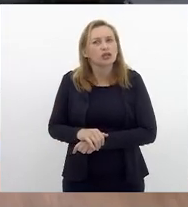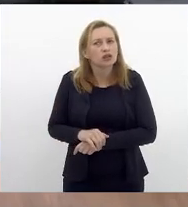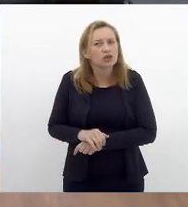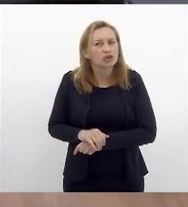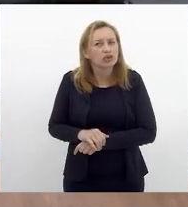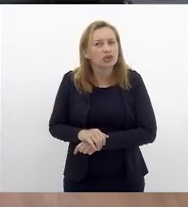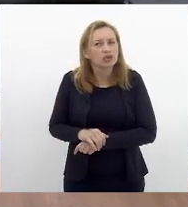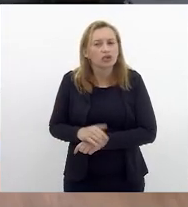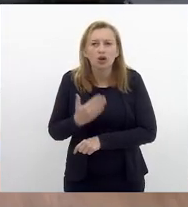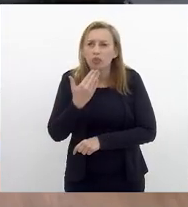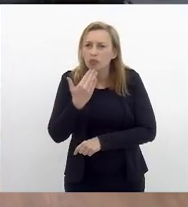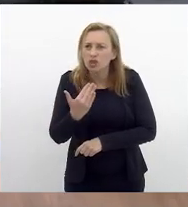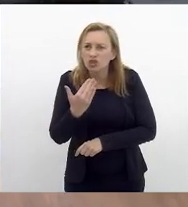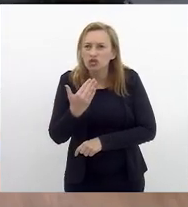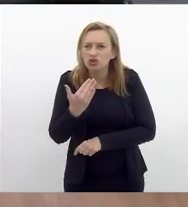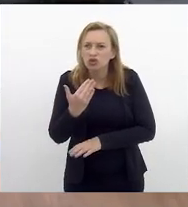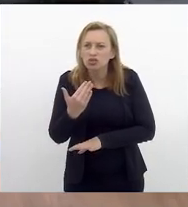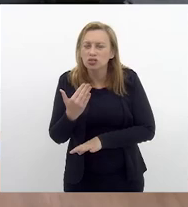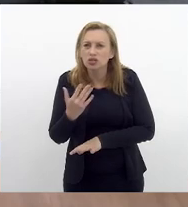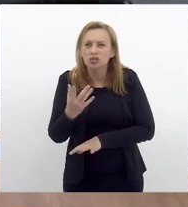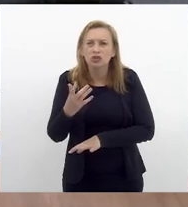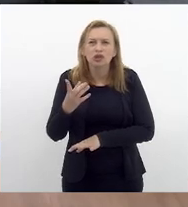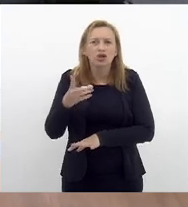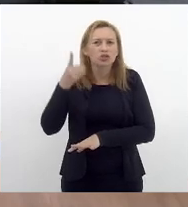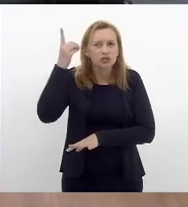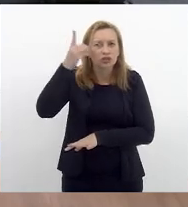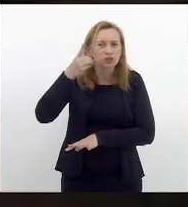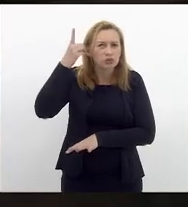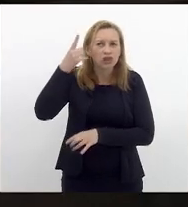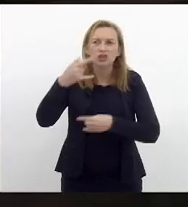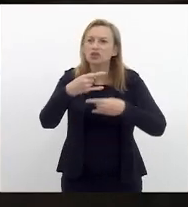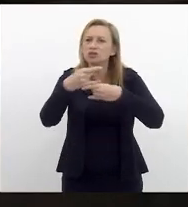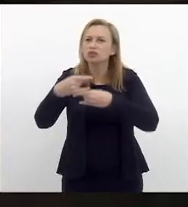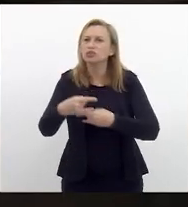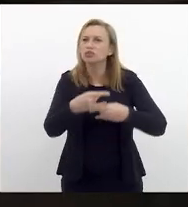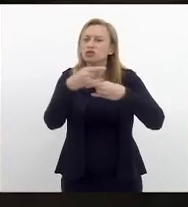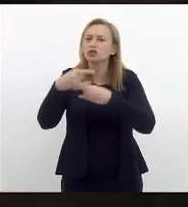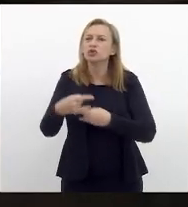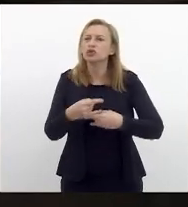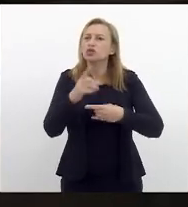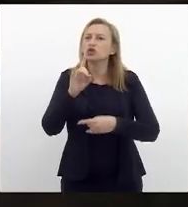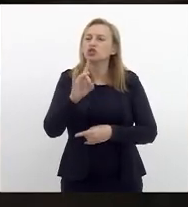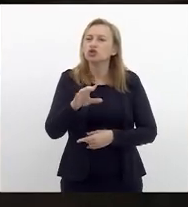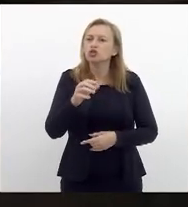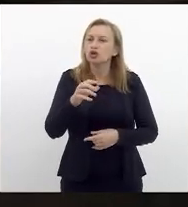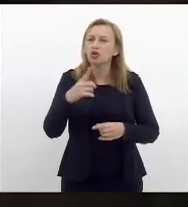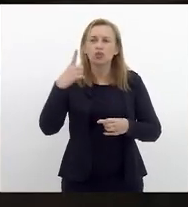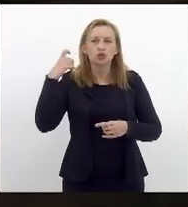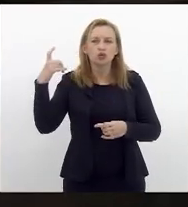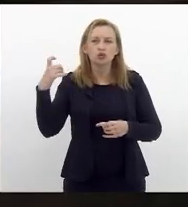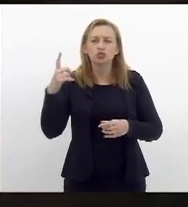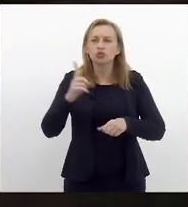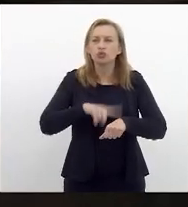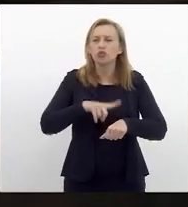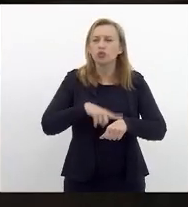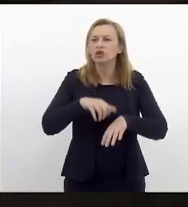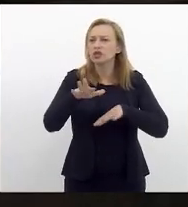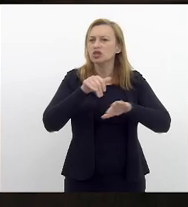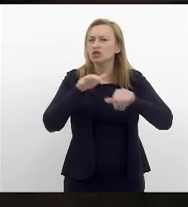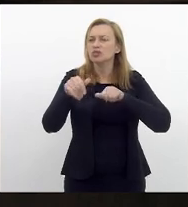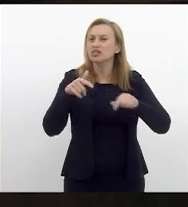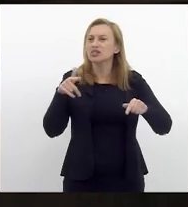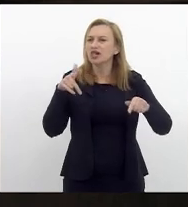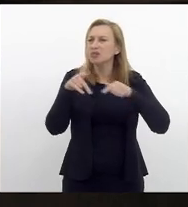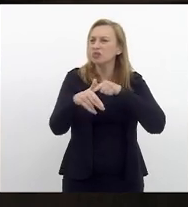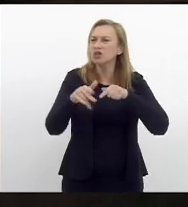Mink. Eu pediria aos deputados que estão pelo Zoom só abrir o microfone no momento da chamada, porque está atrapalhando